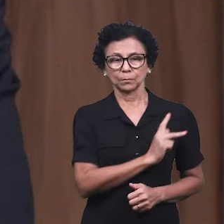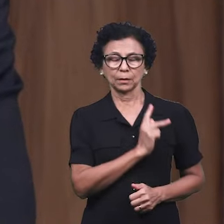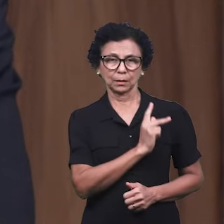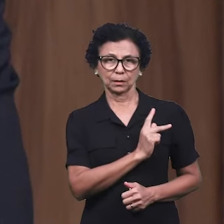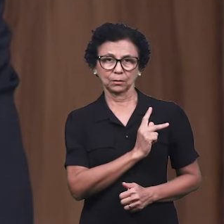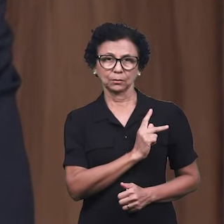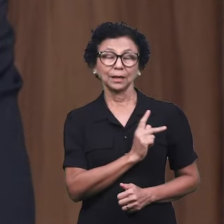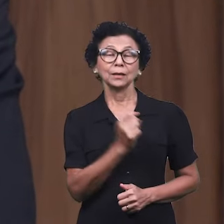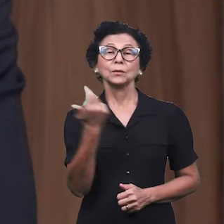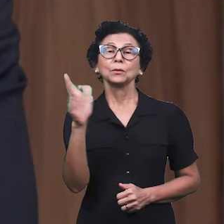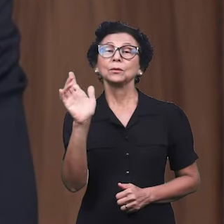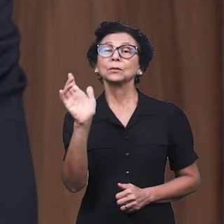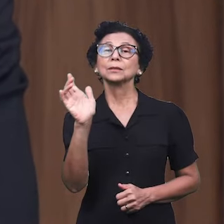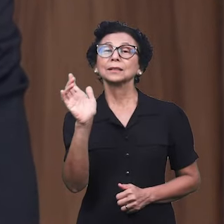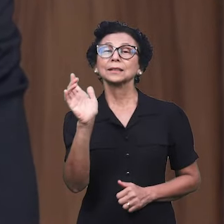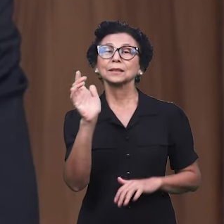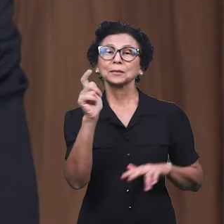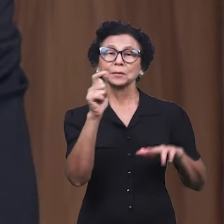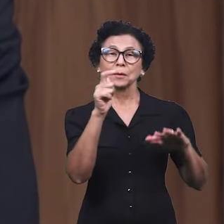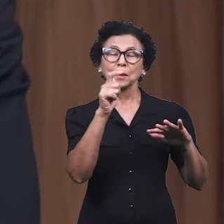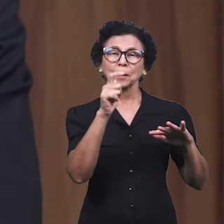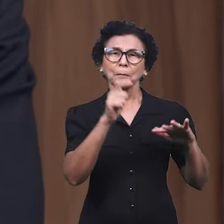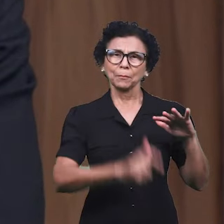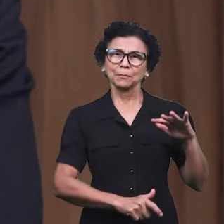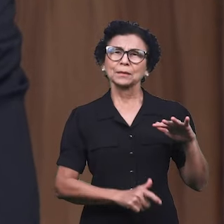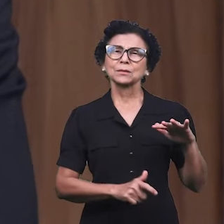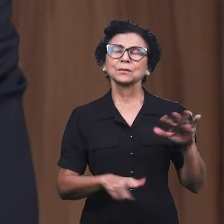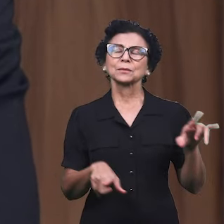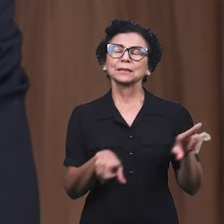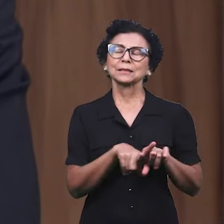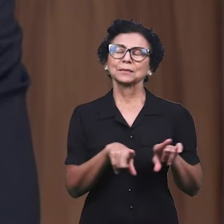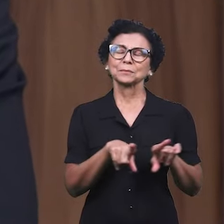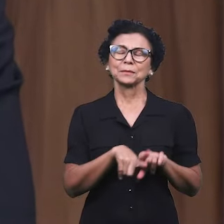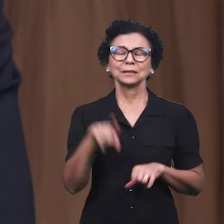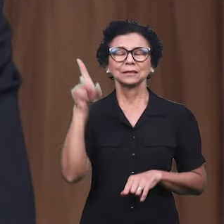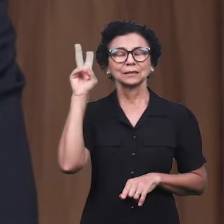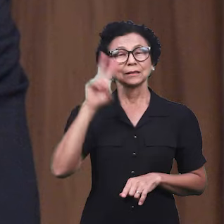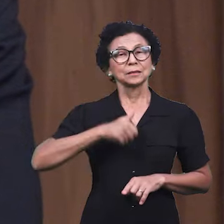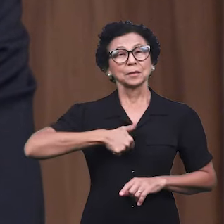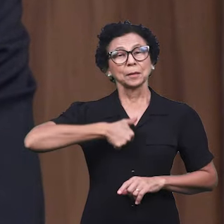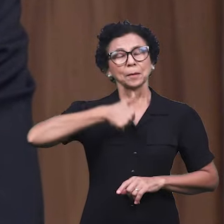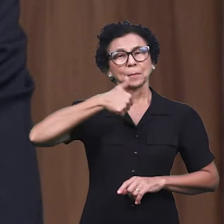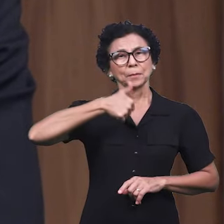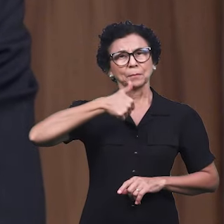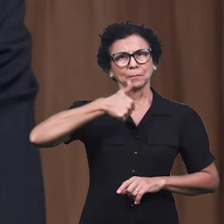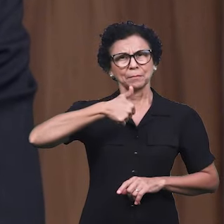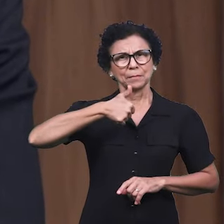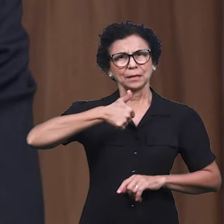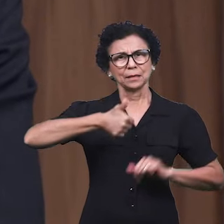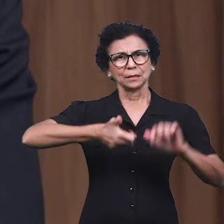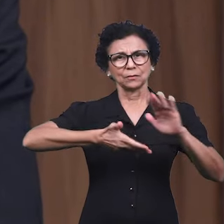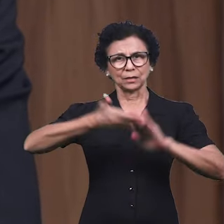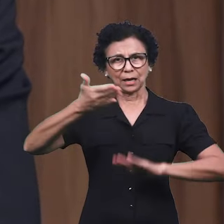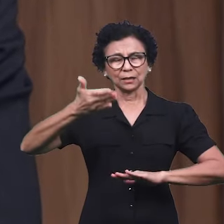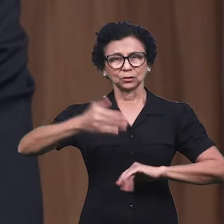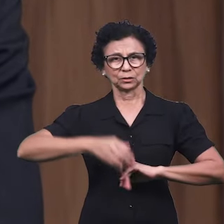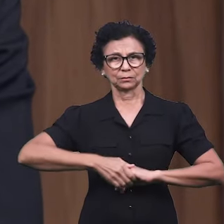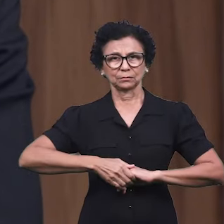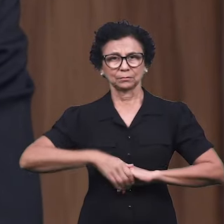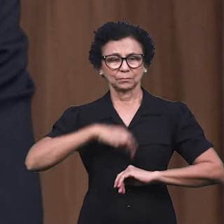outro personagem. Lembramos que na primeira viagem missionária de